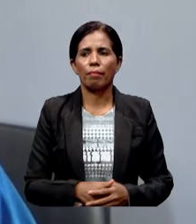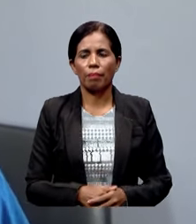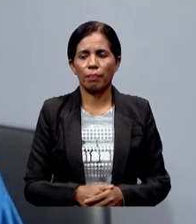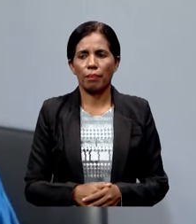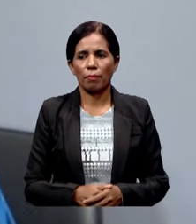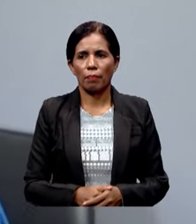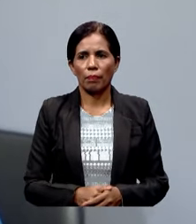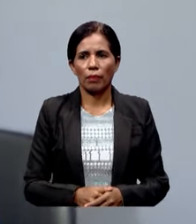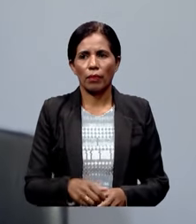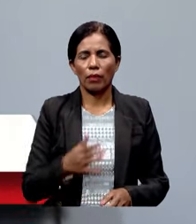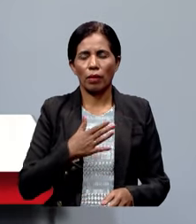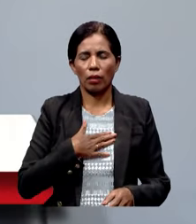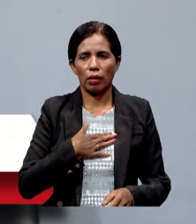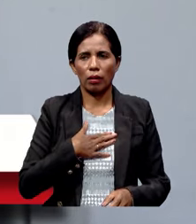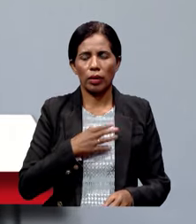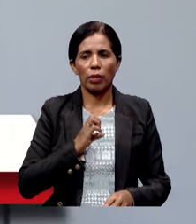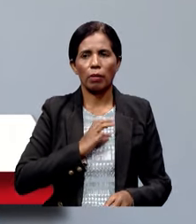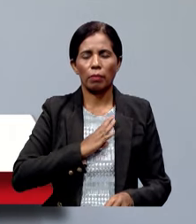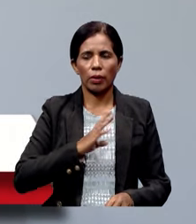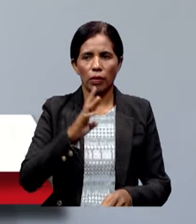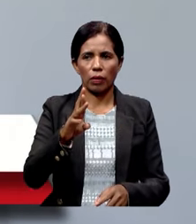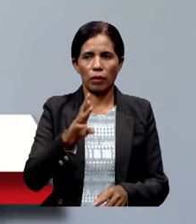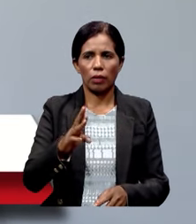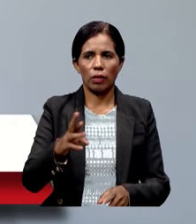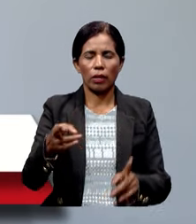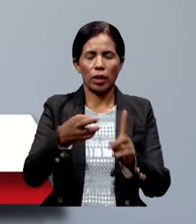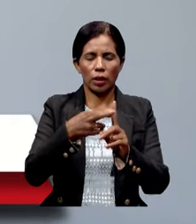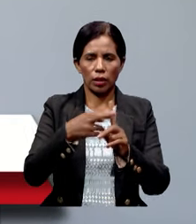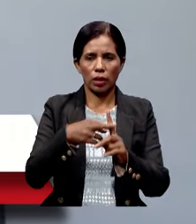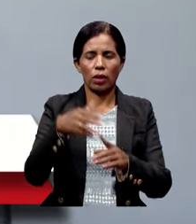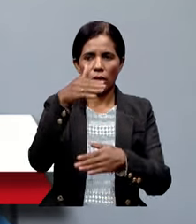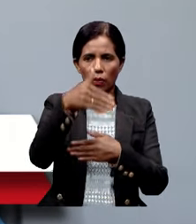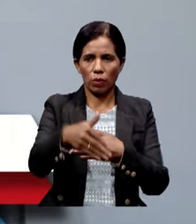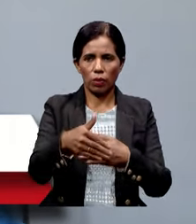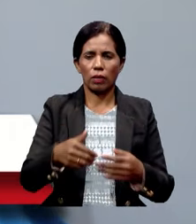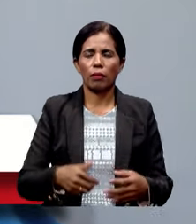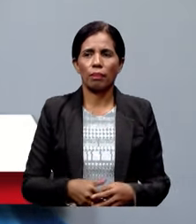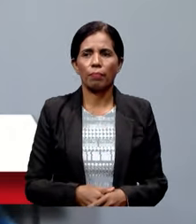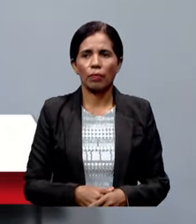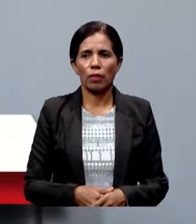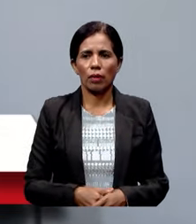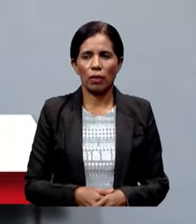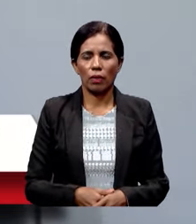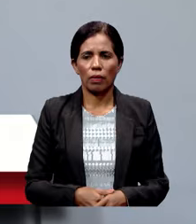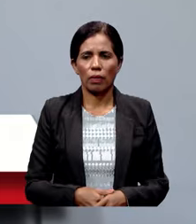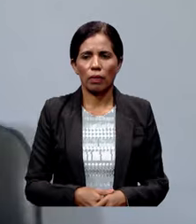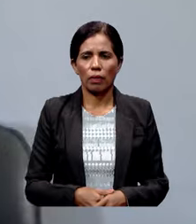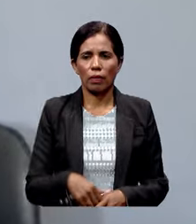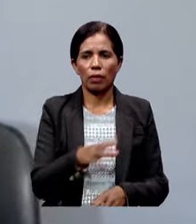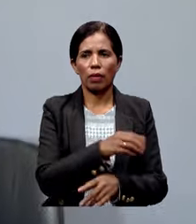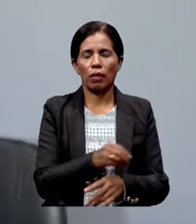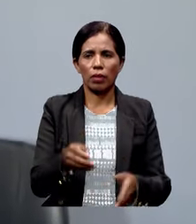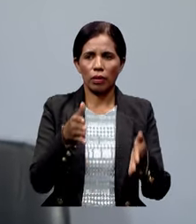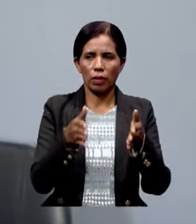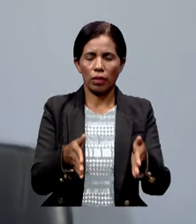ya dekora ya ratenya kutuk ne lo kota raten wa pero to tu ber ke tare ko no